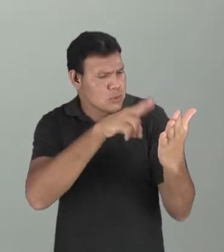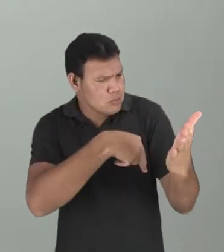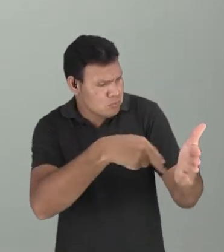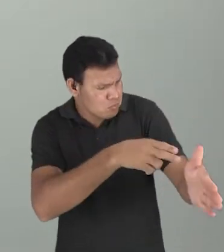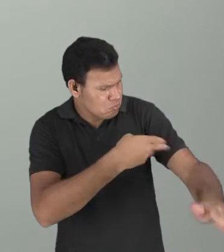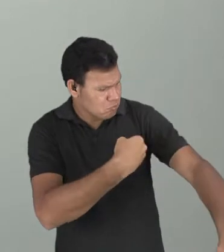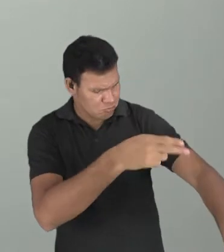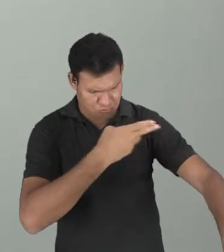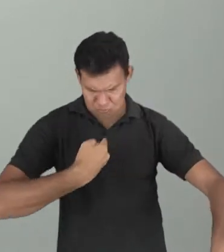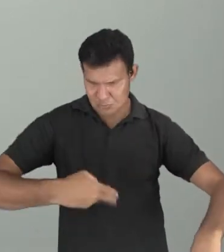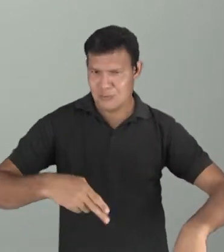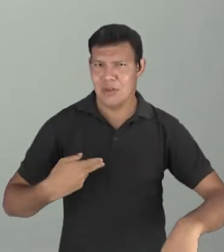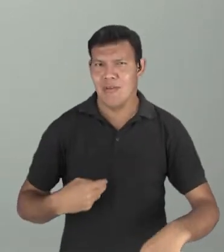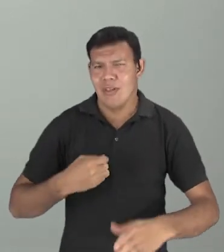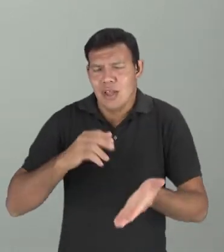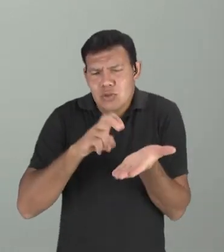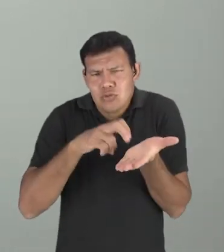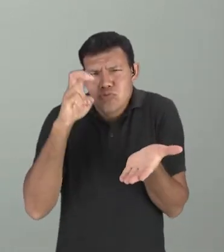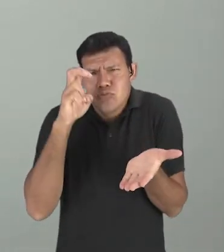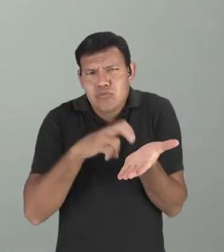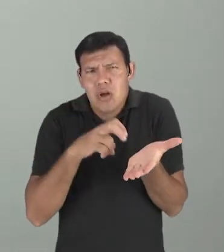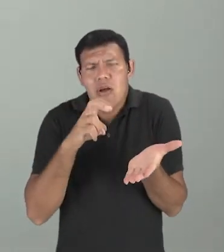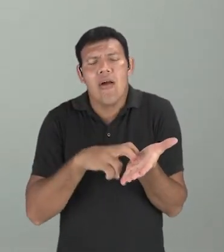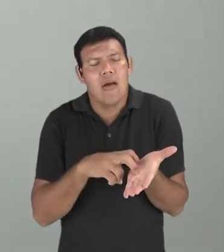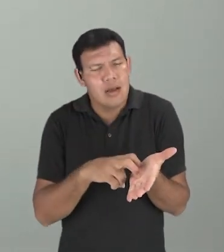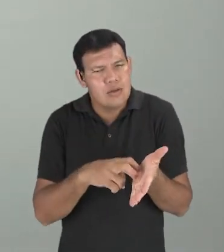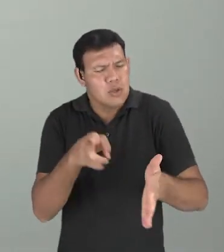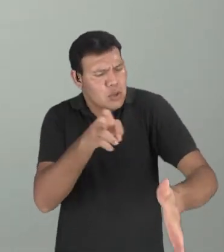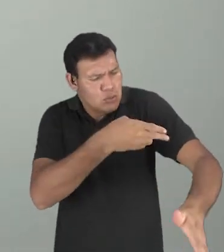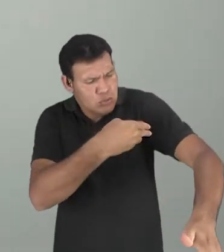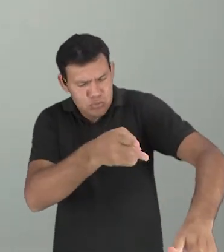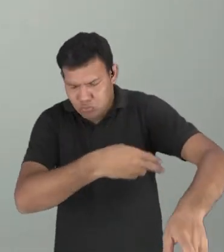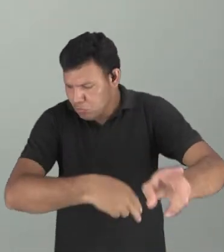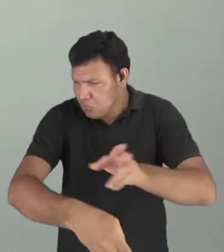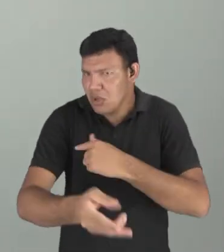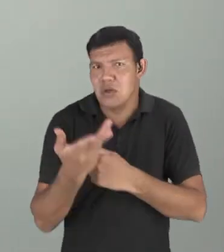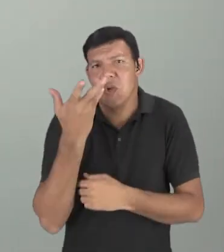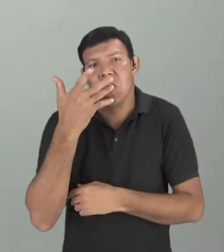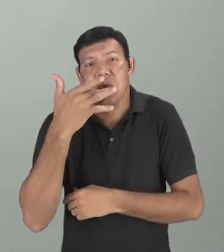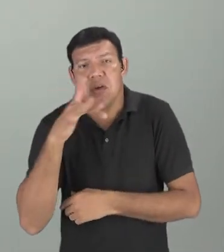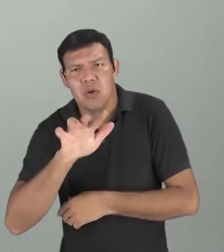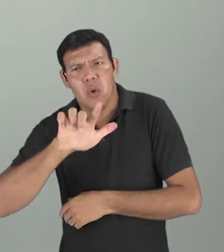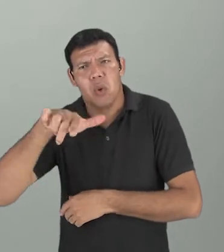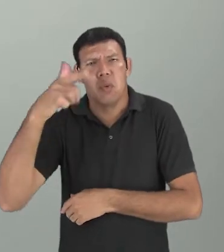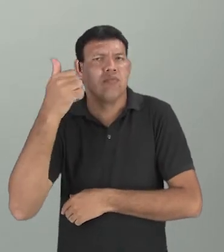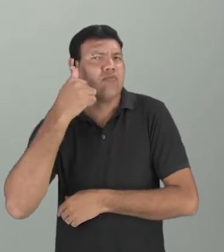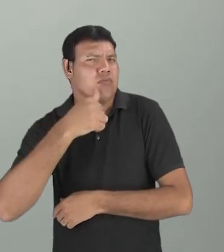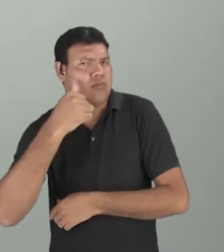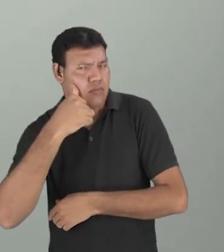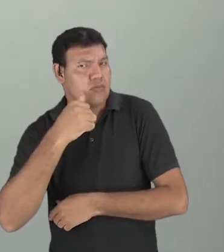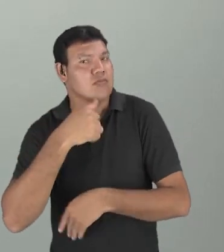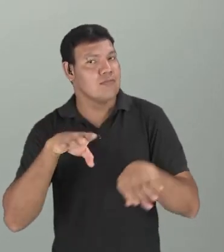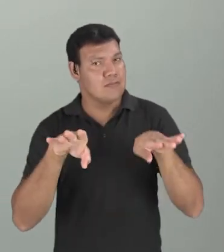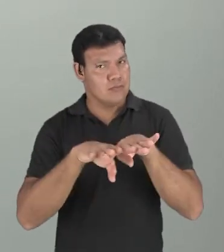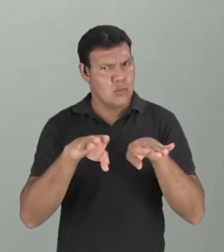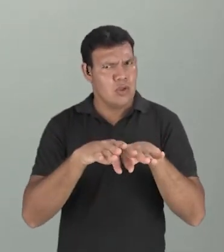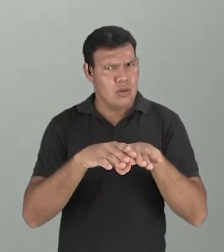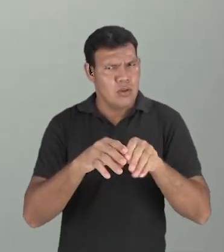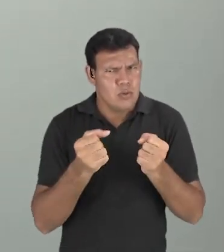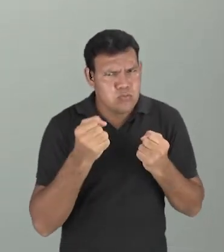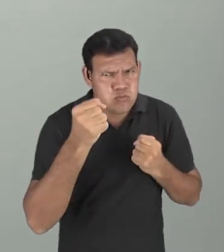sua cultura. Nós sabemos, gente, que nós temos no Brasil mais de 300 etnias hoje em dia, e cada